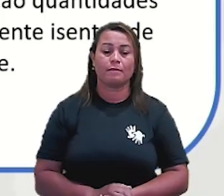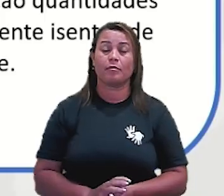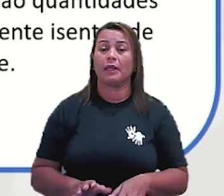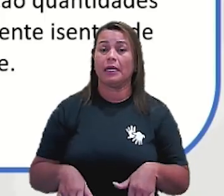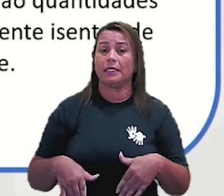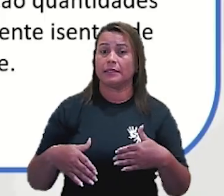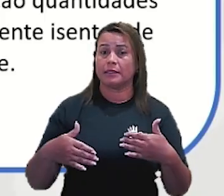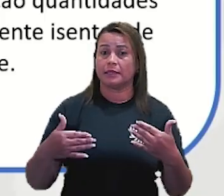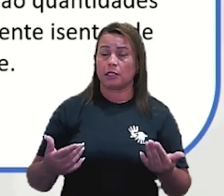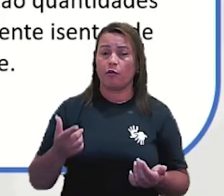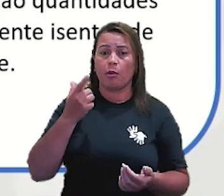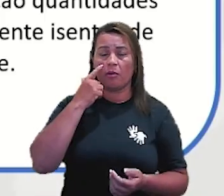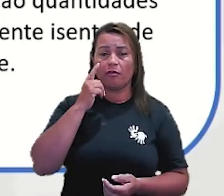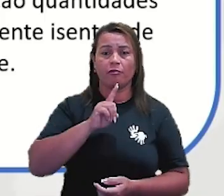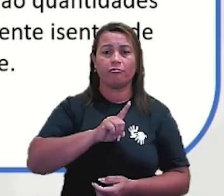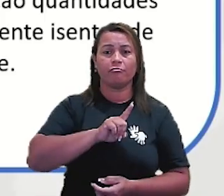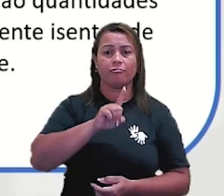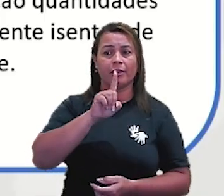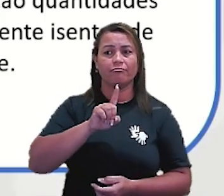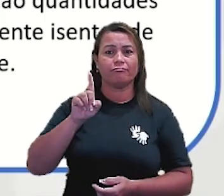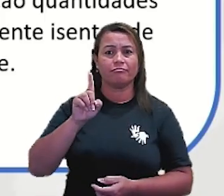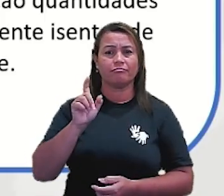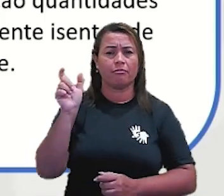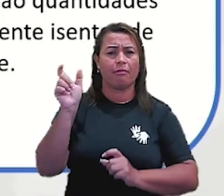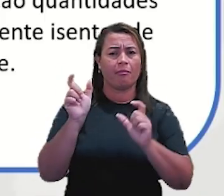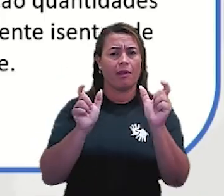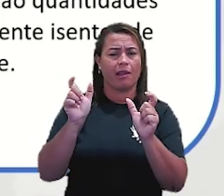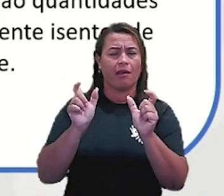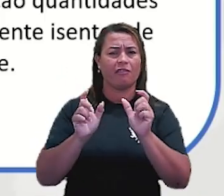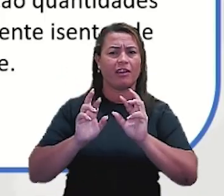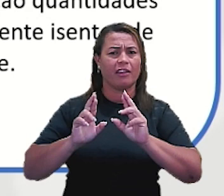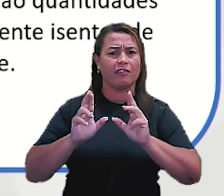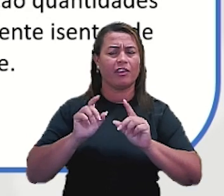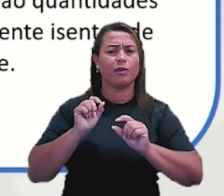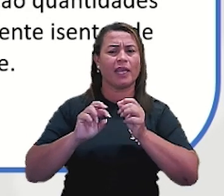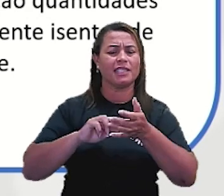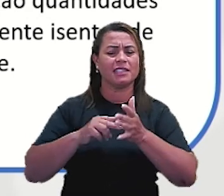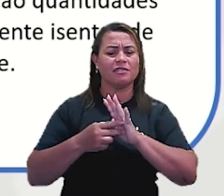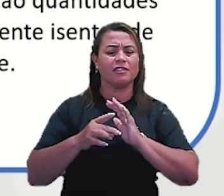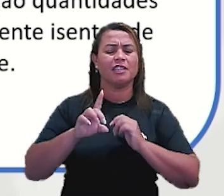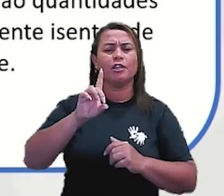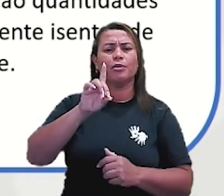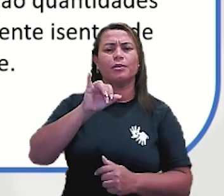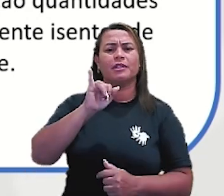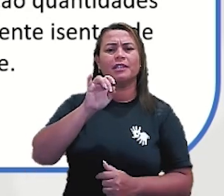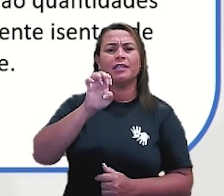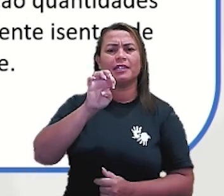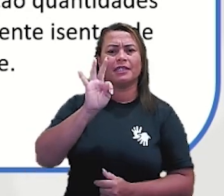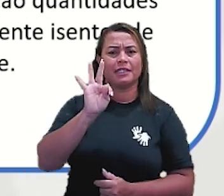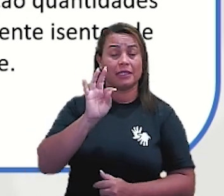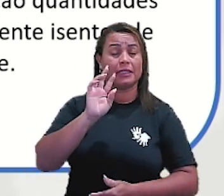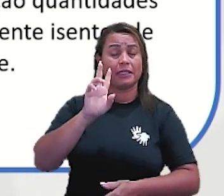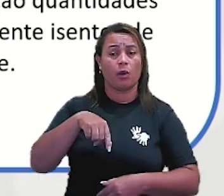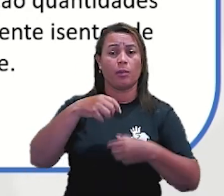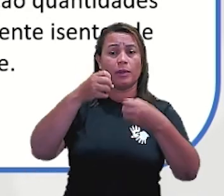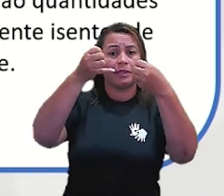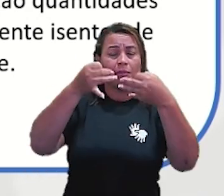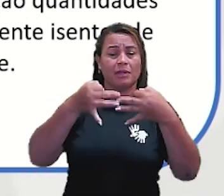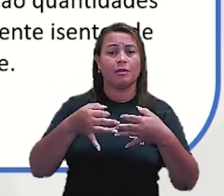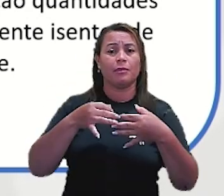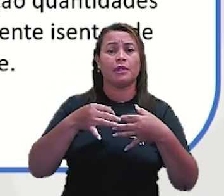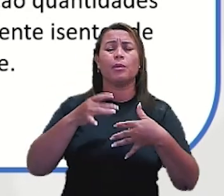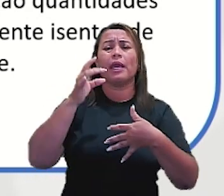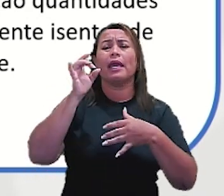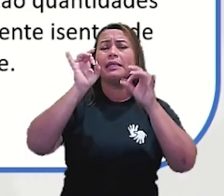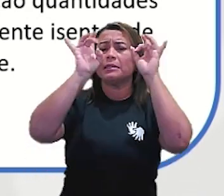Então, aí a gente tem a diferença dos alimentos diet e light, né? Então, o que seriam esses alimentos diet? São os alimentos especialmente formulados,